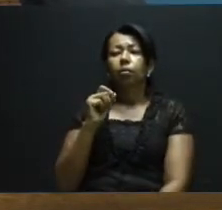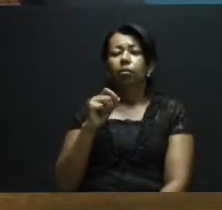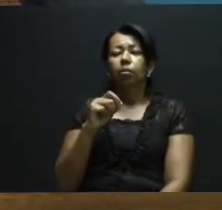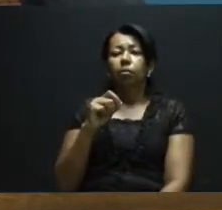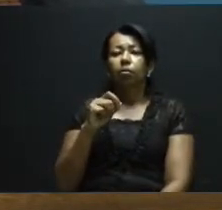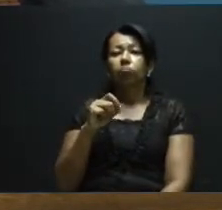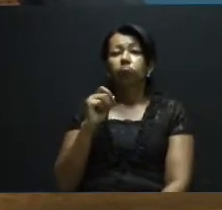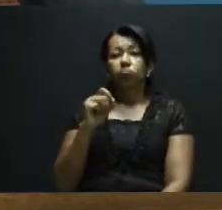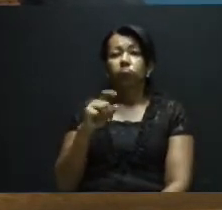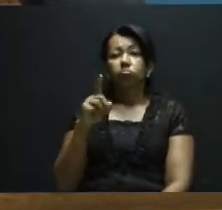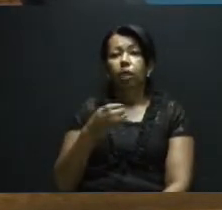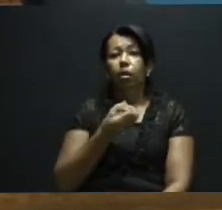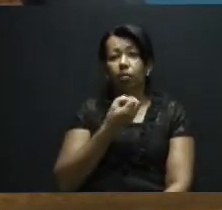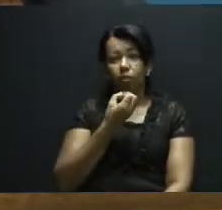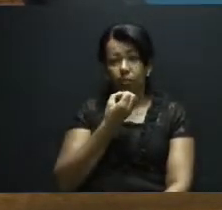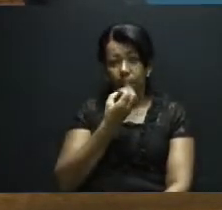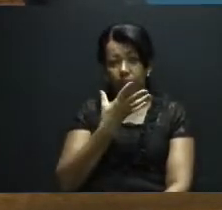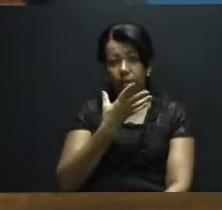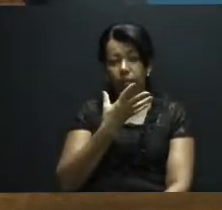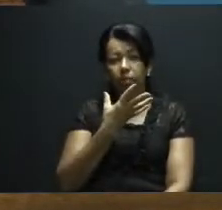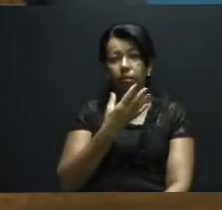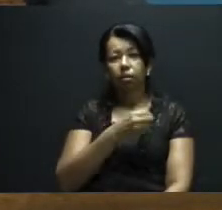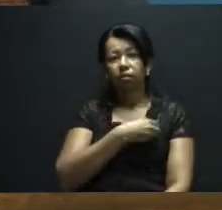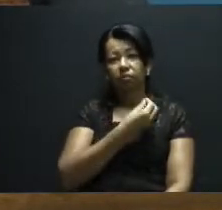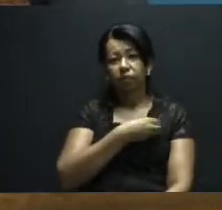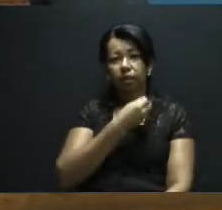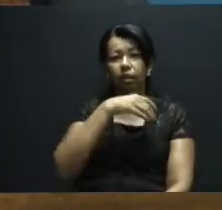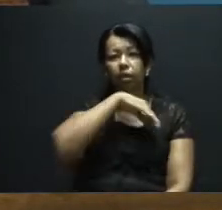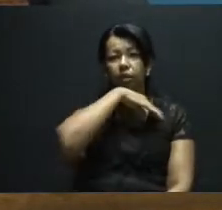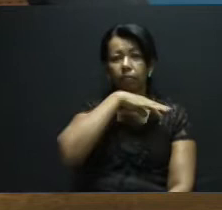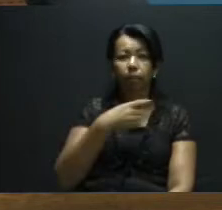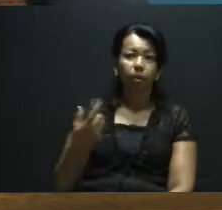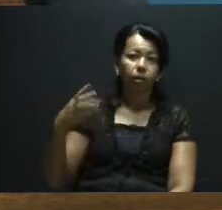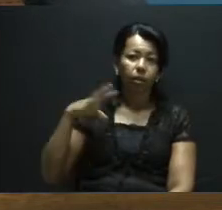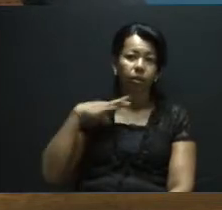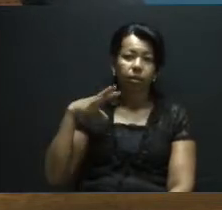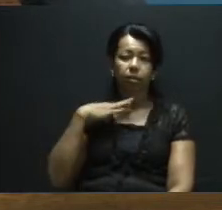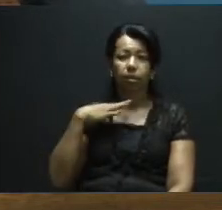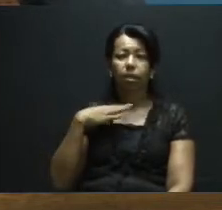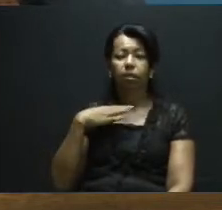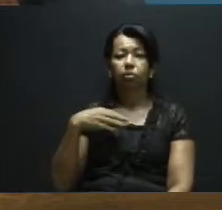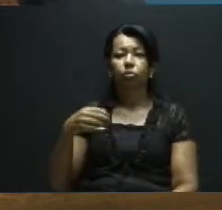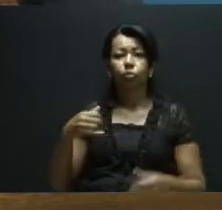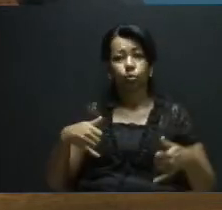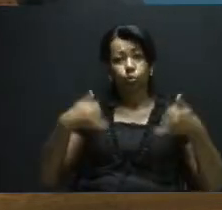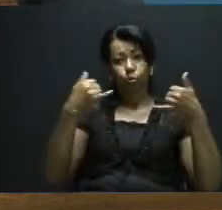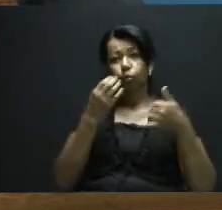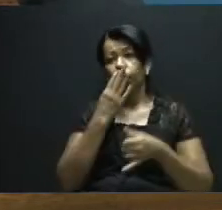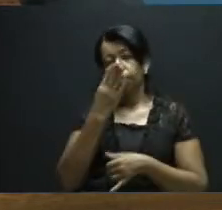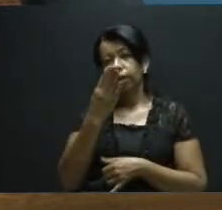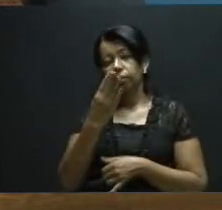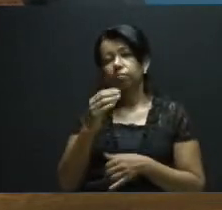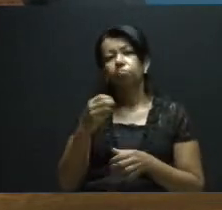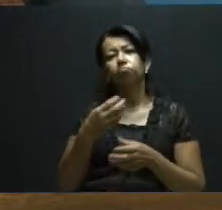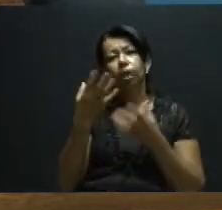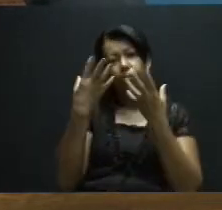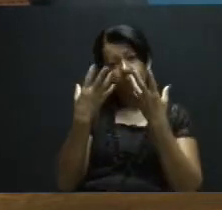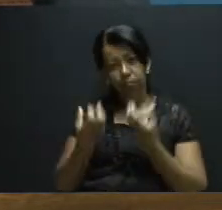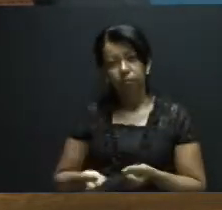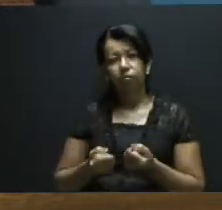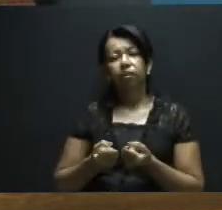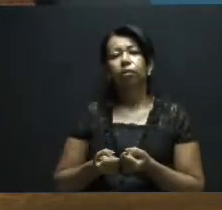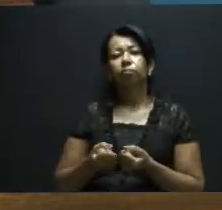ao bem estar da vida animal da nossa cidade com muito orgulho eu peço a aprovação de vossa senhoria para que aprove